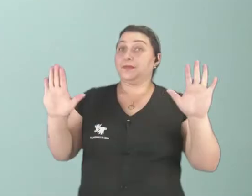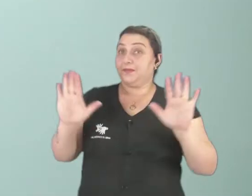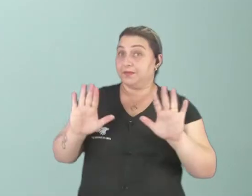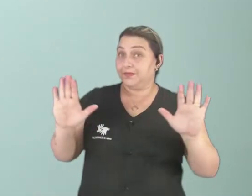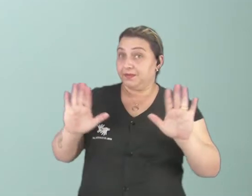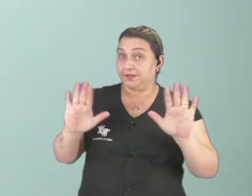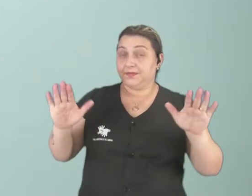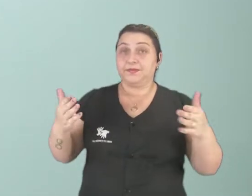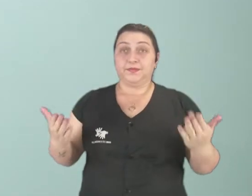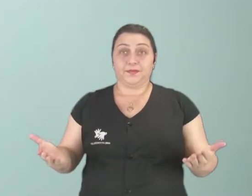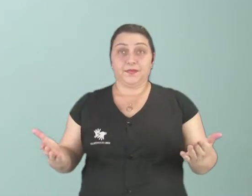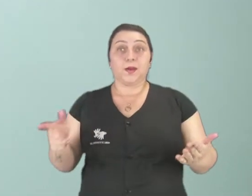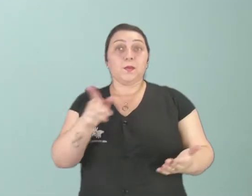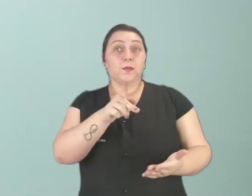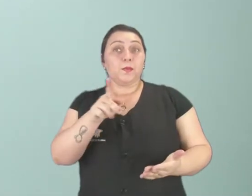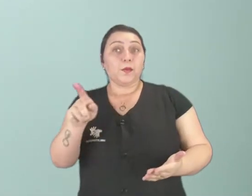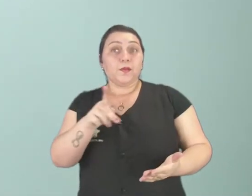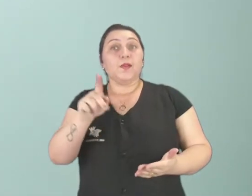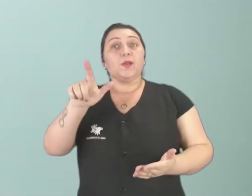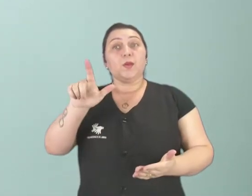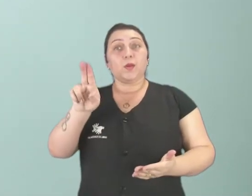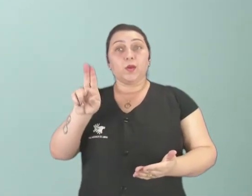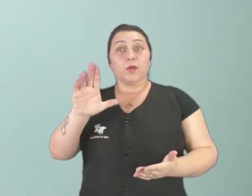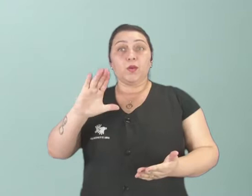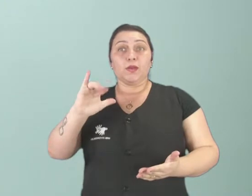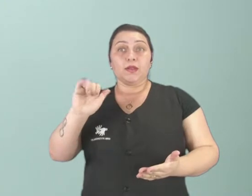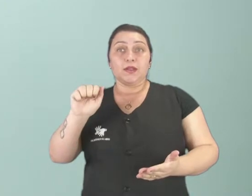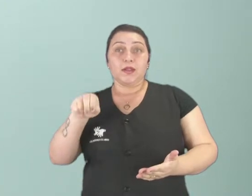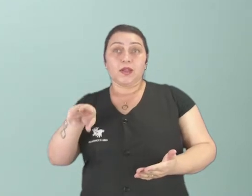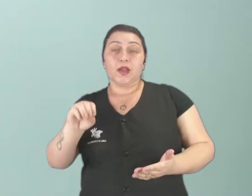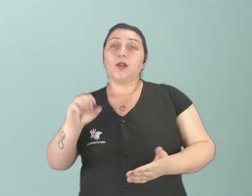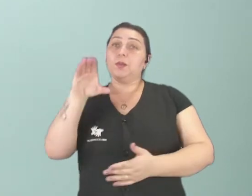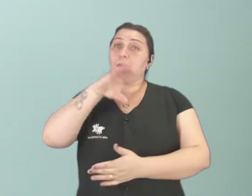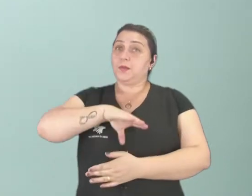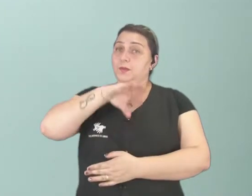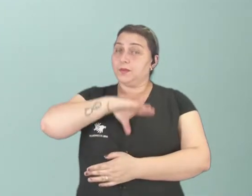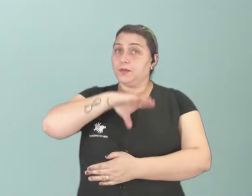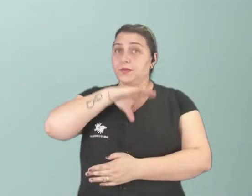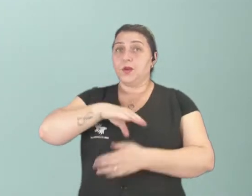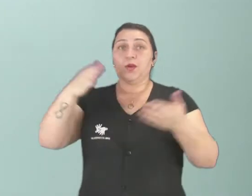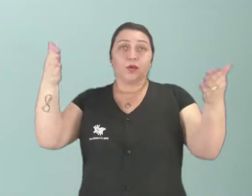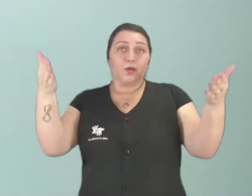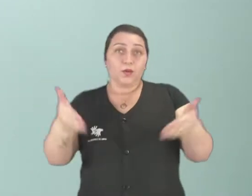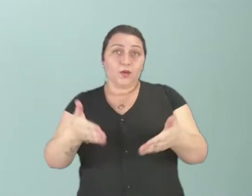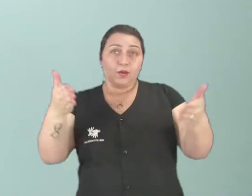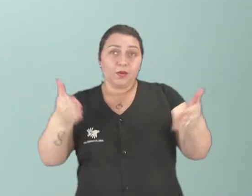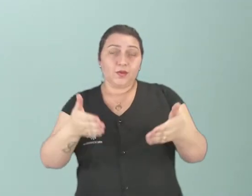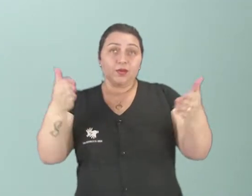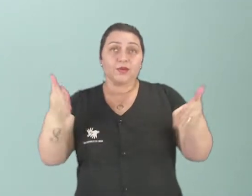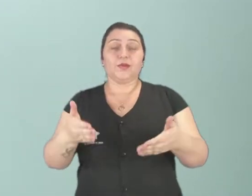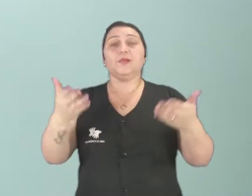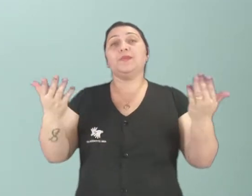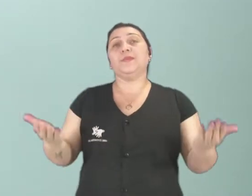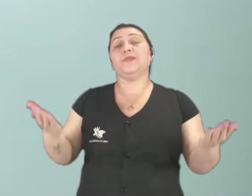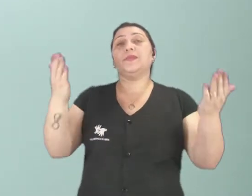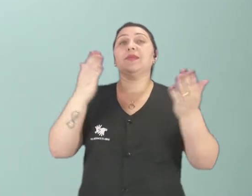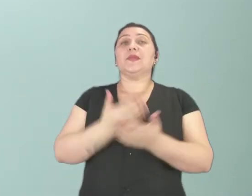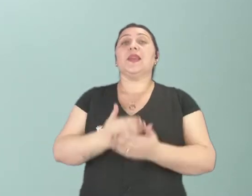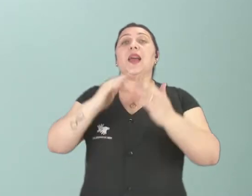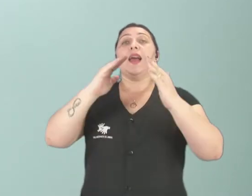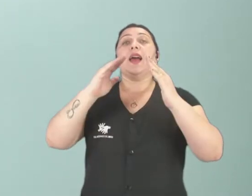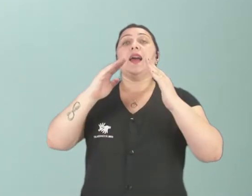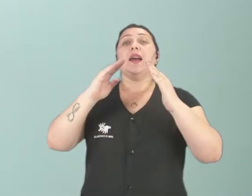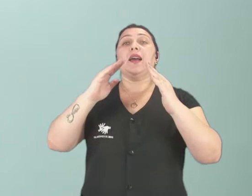Olá pessoal, eu sou o professor Luciano do componente de língua portuguesa e hoje nós vamos falar um pouco sobre a